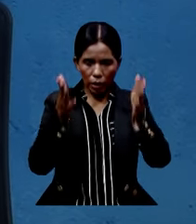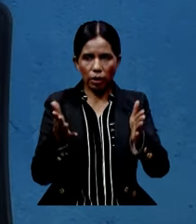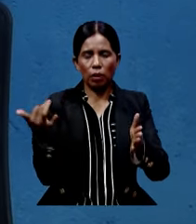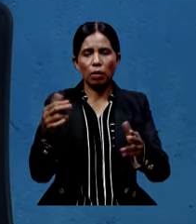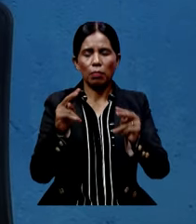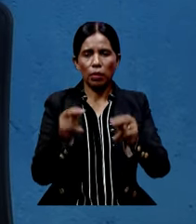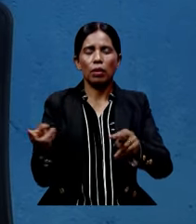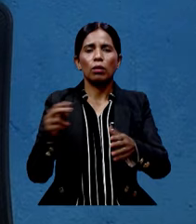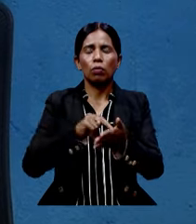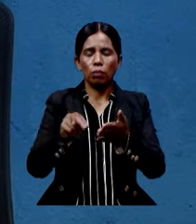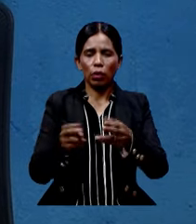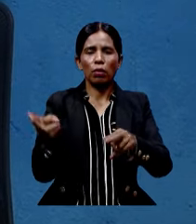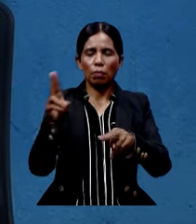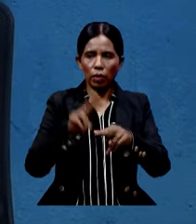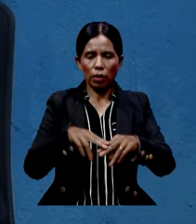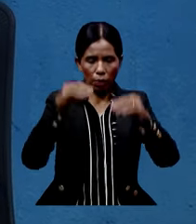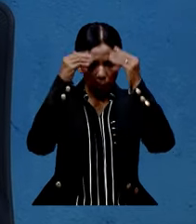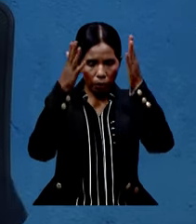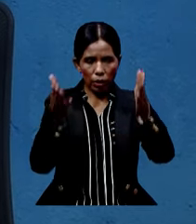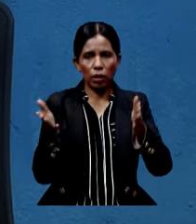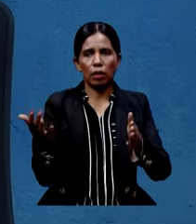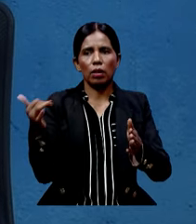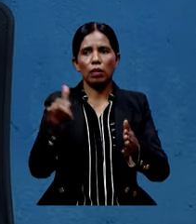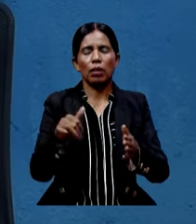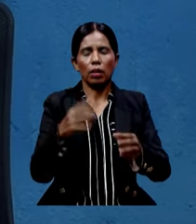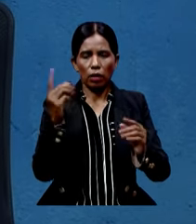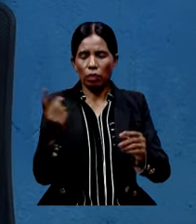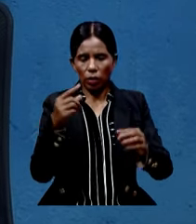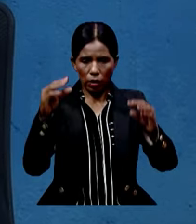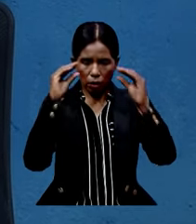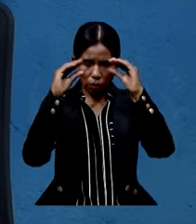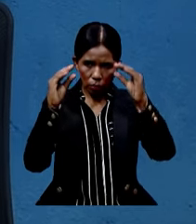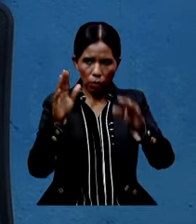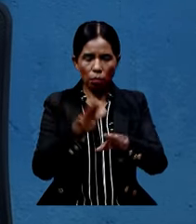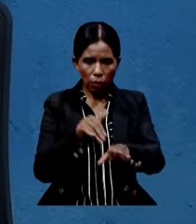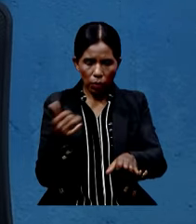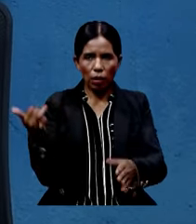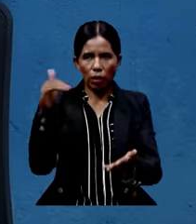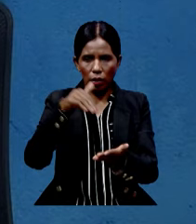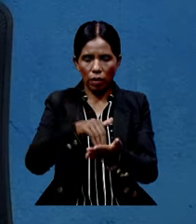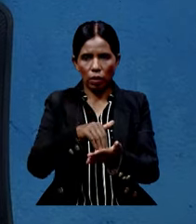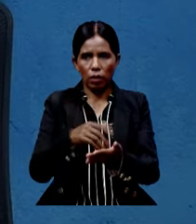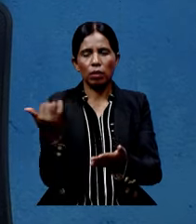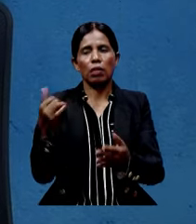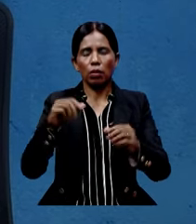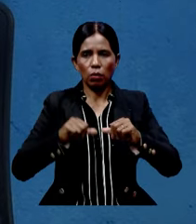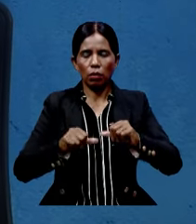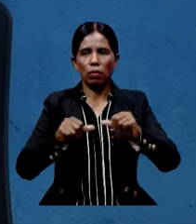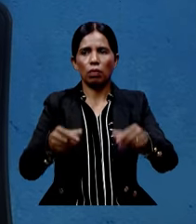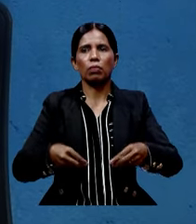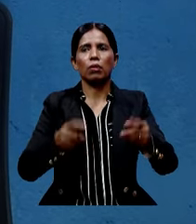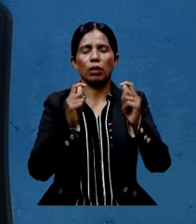atomenta. Nebe, professor Sira Militar, não é o signo fatem a Norin, recruta a carga, recrutamento a tal. Sira Nebe Macanorin continua,